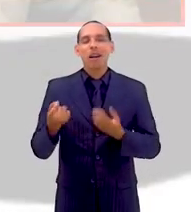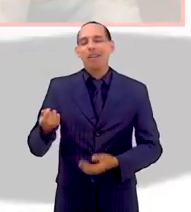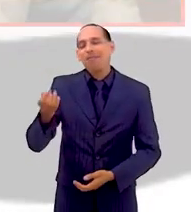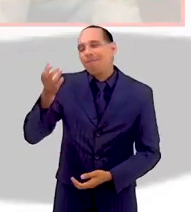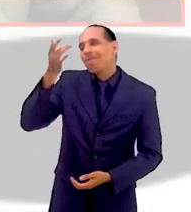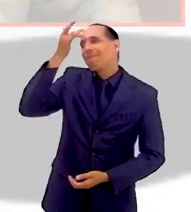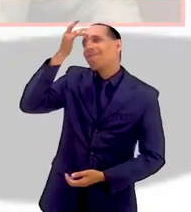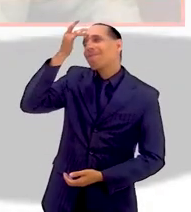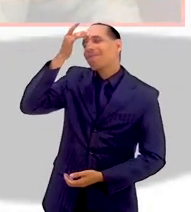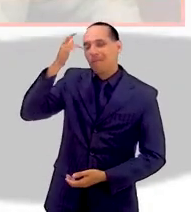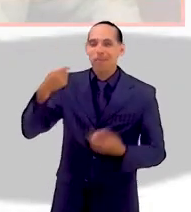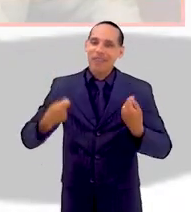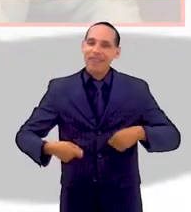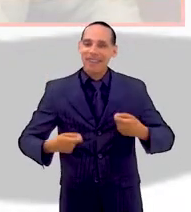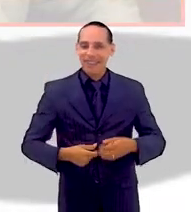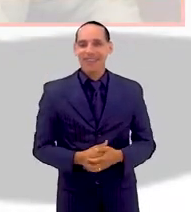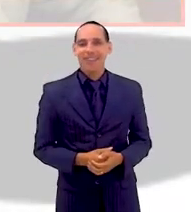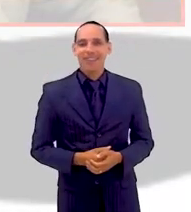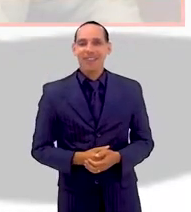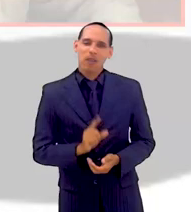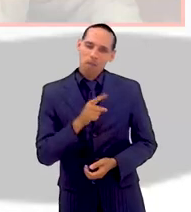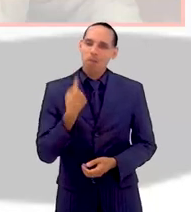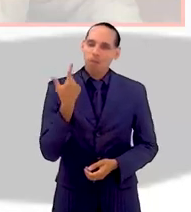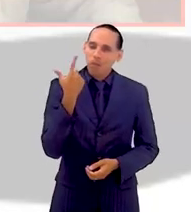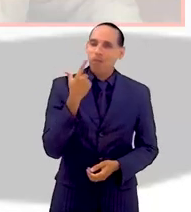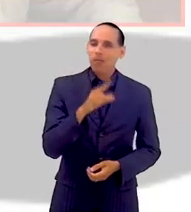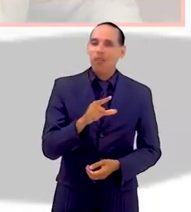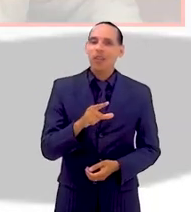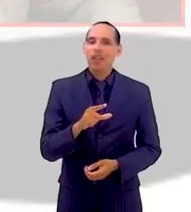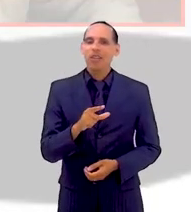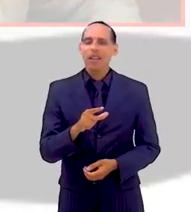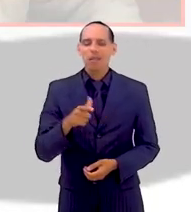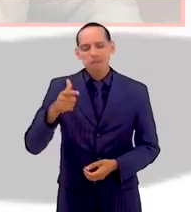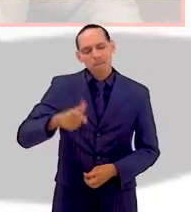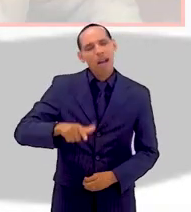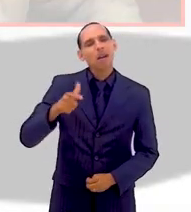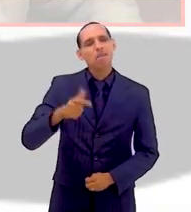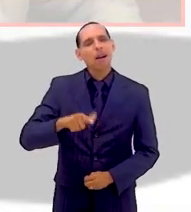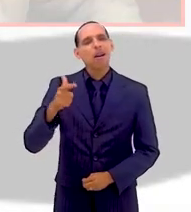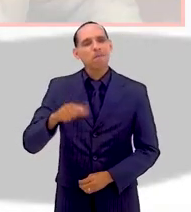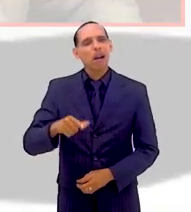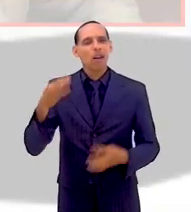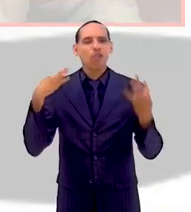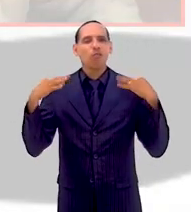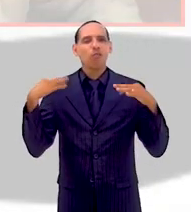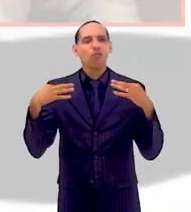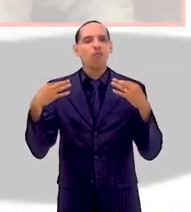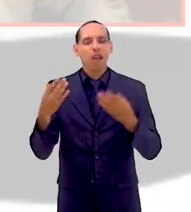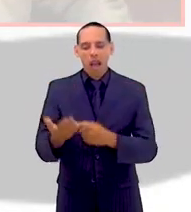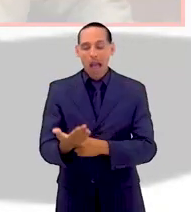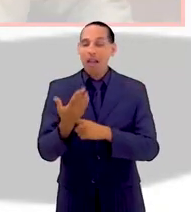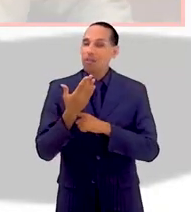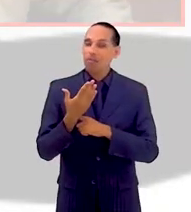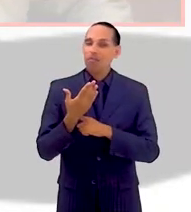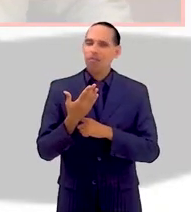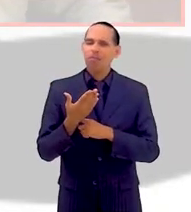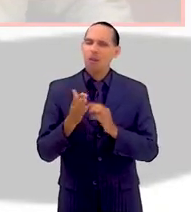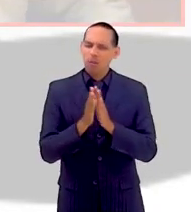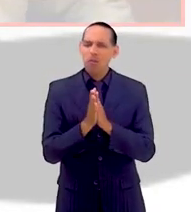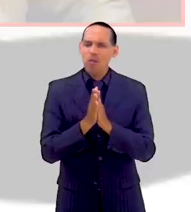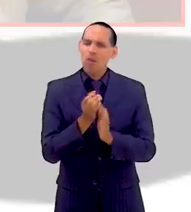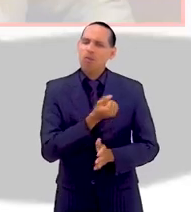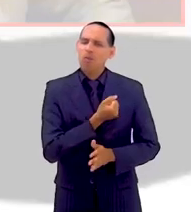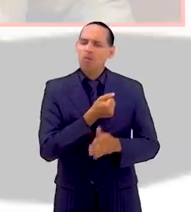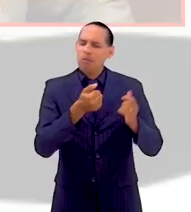na cabeça e nós pudéssemos ser mais contemplados na área. Então, eu queria que você falasse, assim,